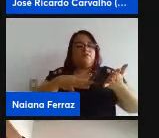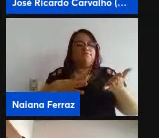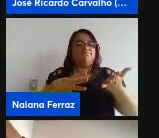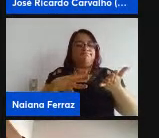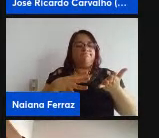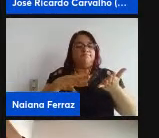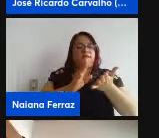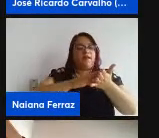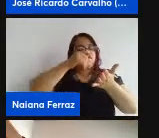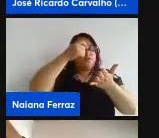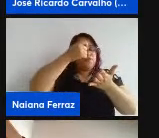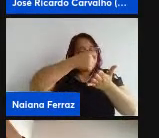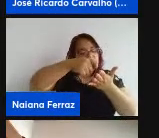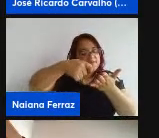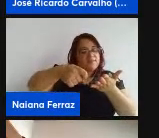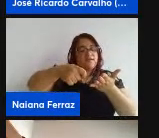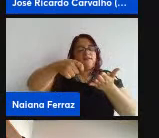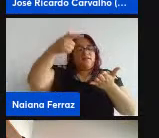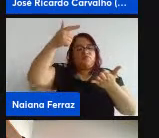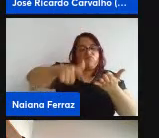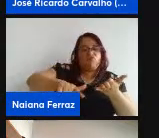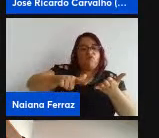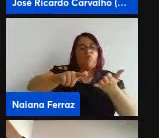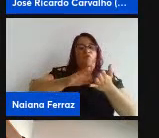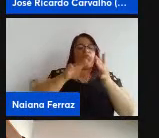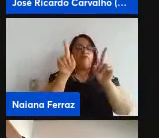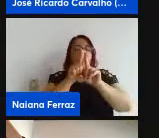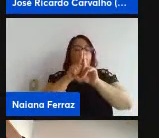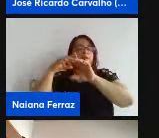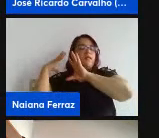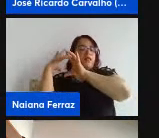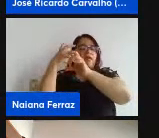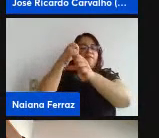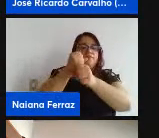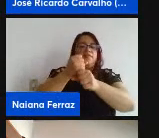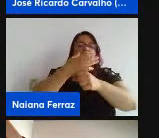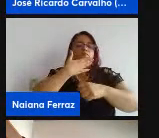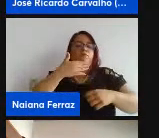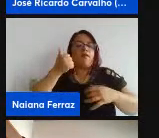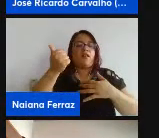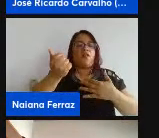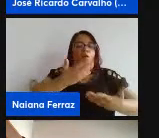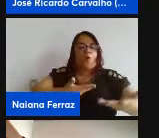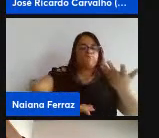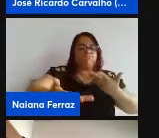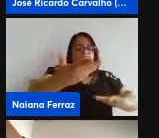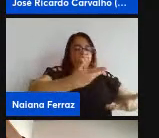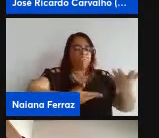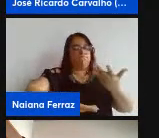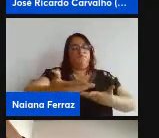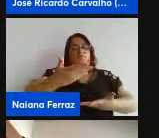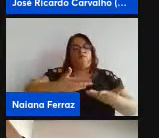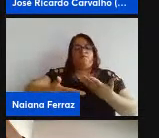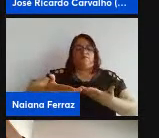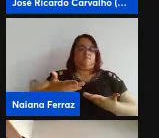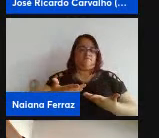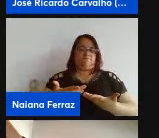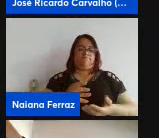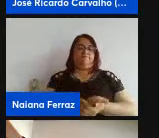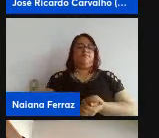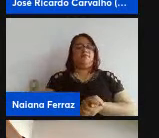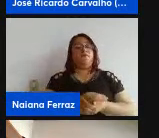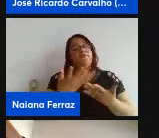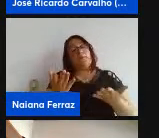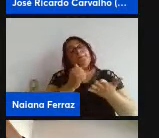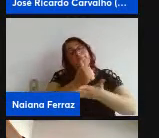de escrita, de reescrita e revisão, a fim de melhor promover a interação entre os interlocutores. Então, basicamente, é isso.